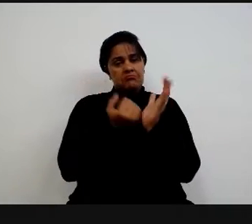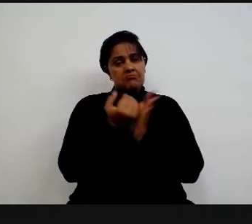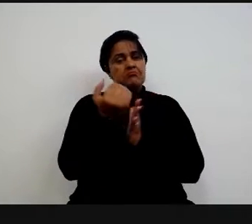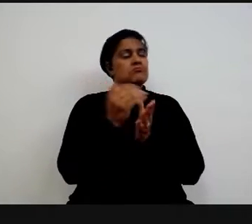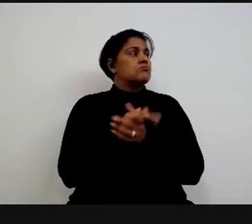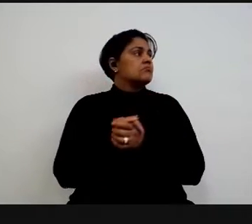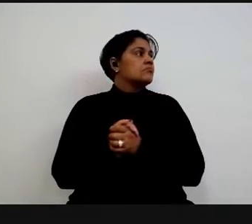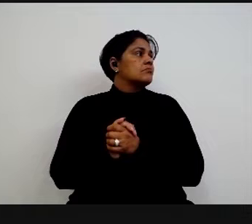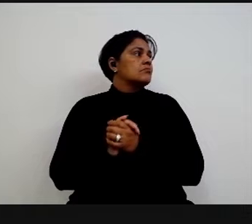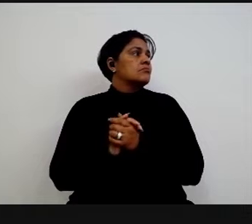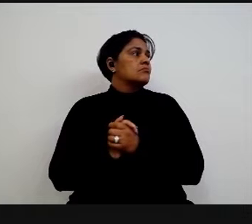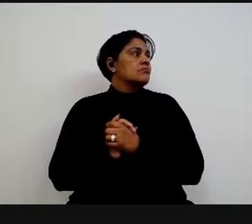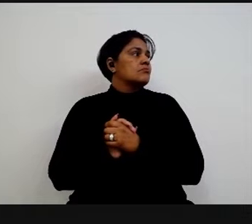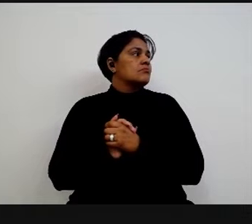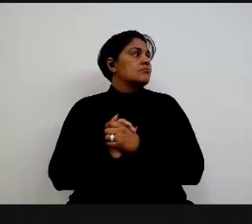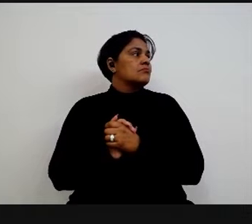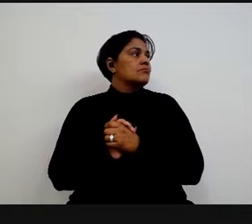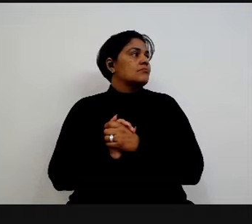começar.